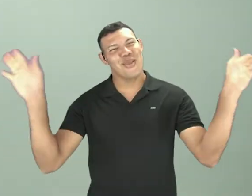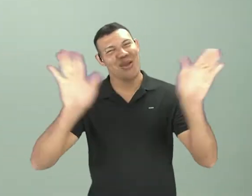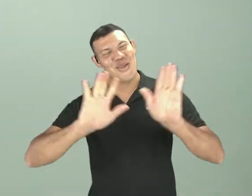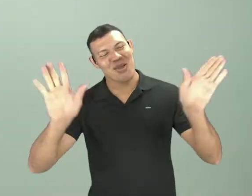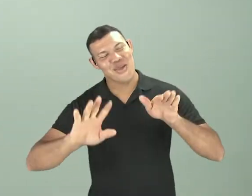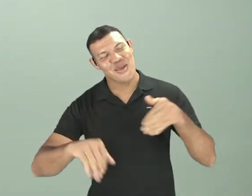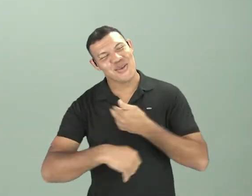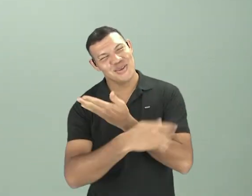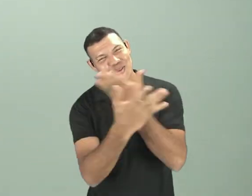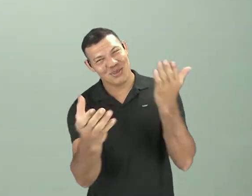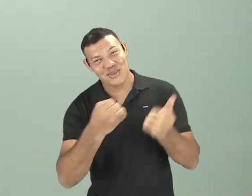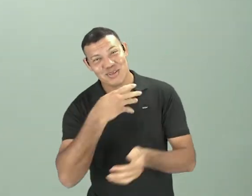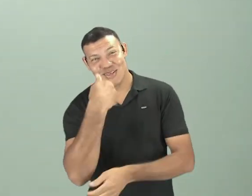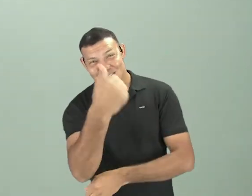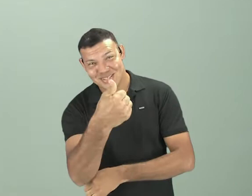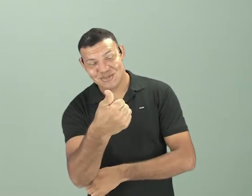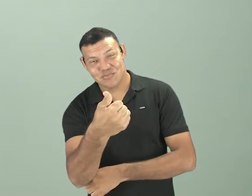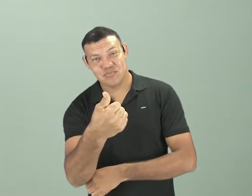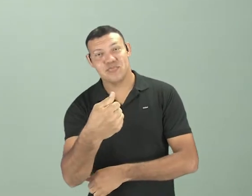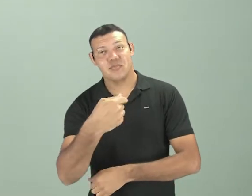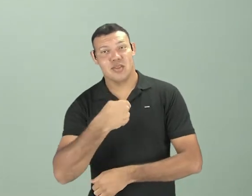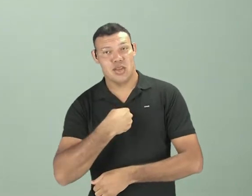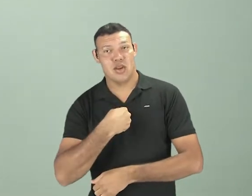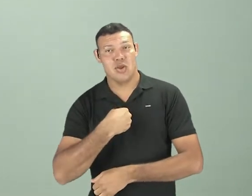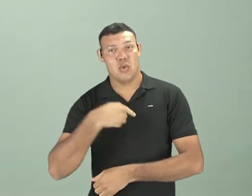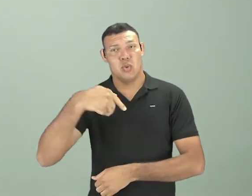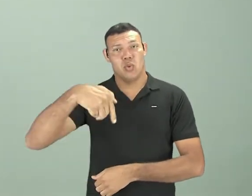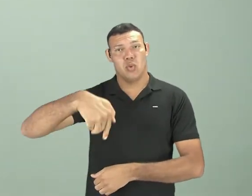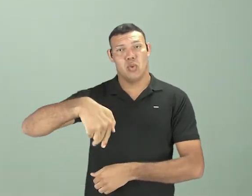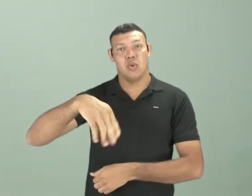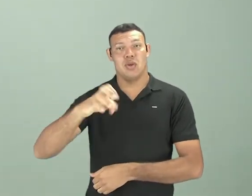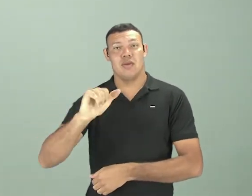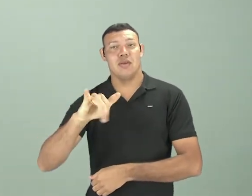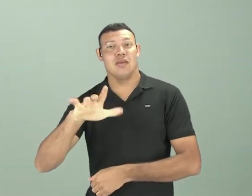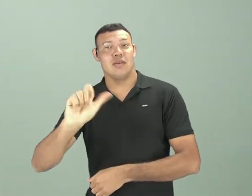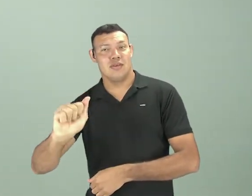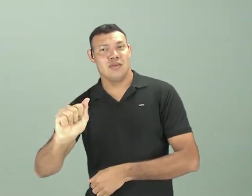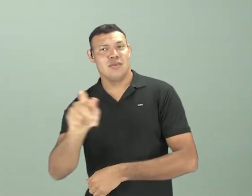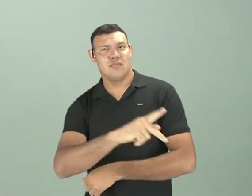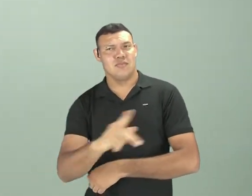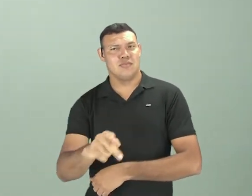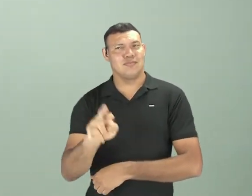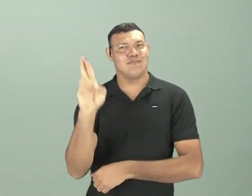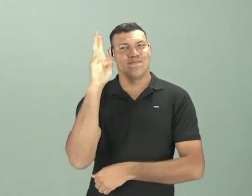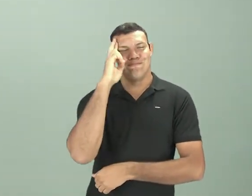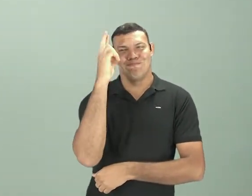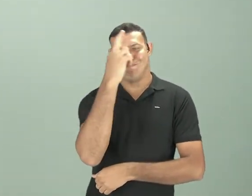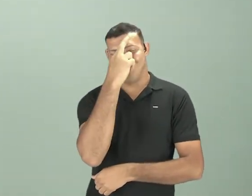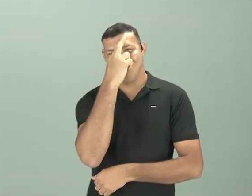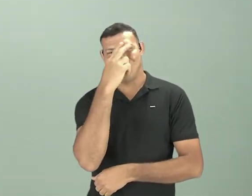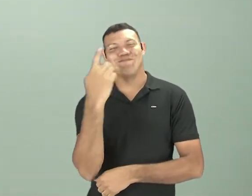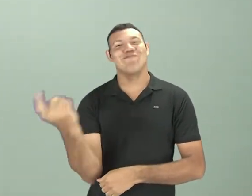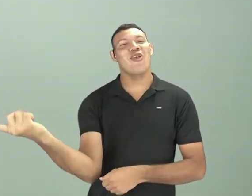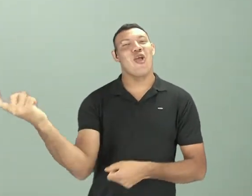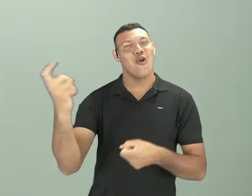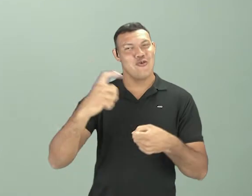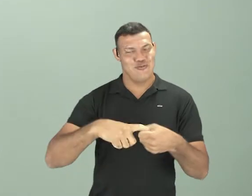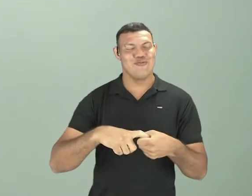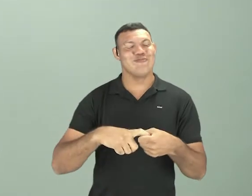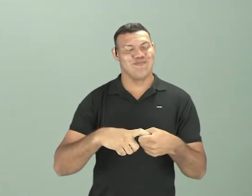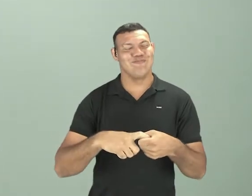Olá, pessoal, tudo bem? Eu sou Keila Batista, professora de História, né? E voltei aí para nós